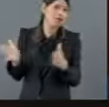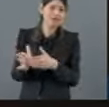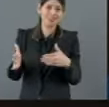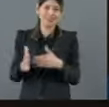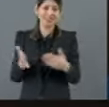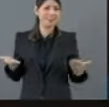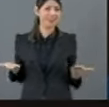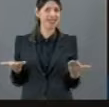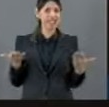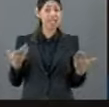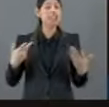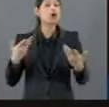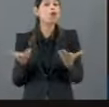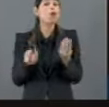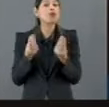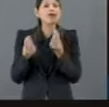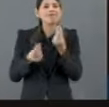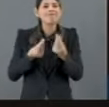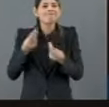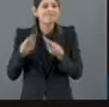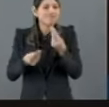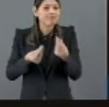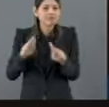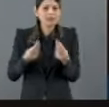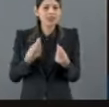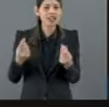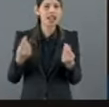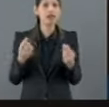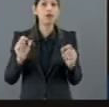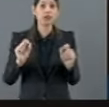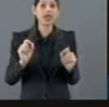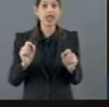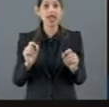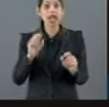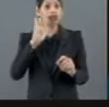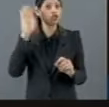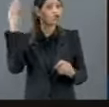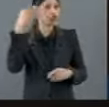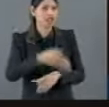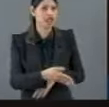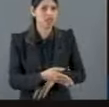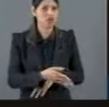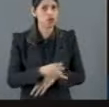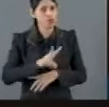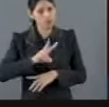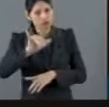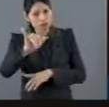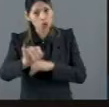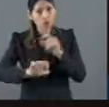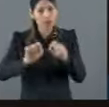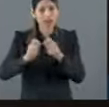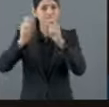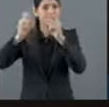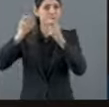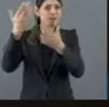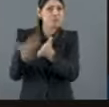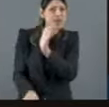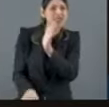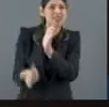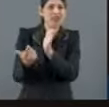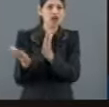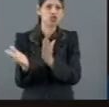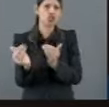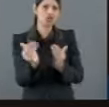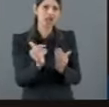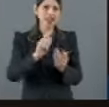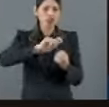Essas associações midiáticas, elas vão lesar os nossos jovens, porque existe uma